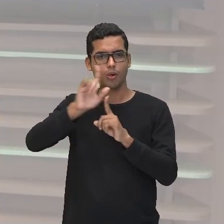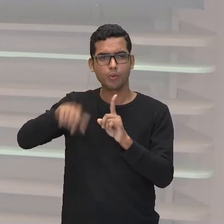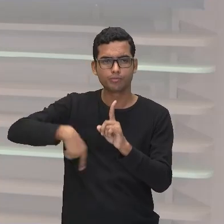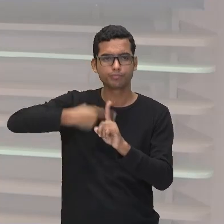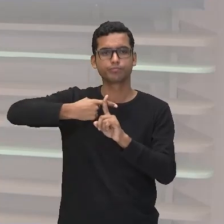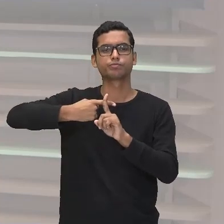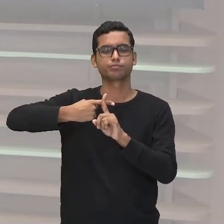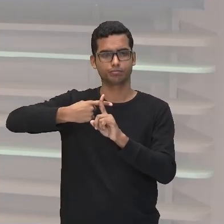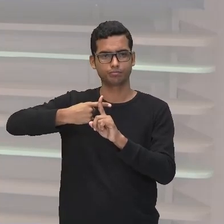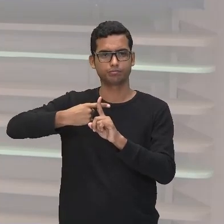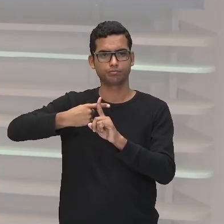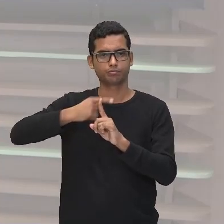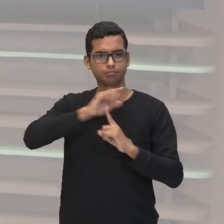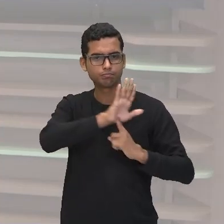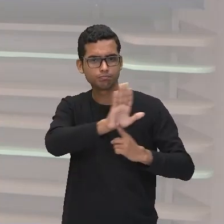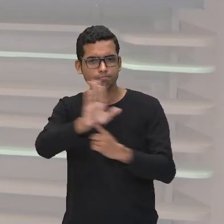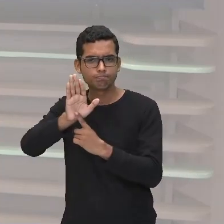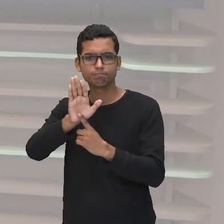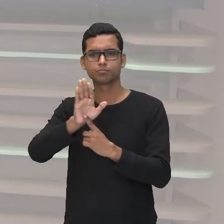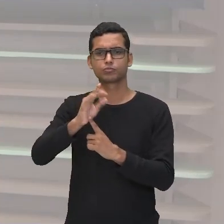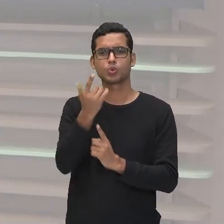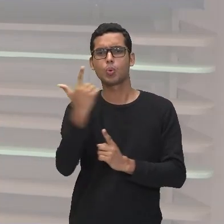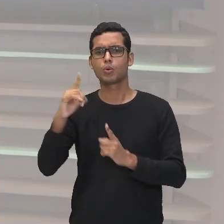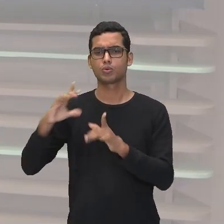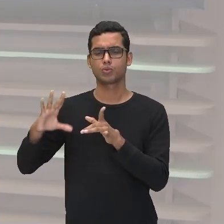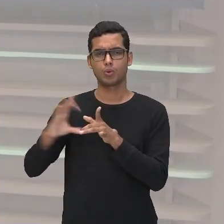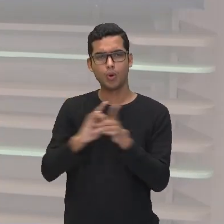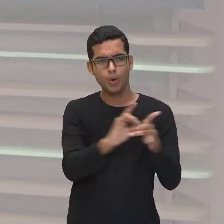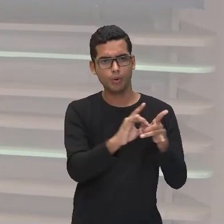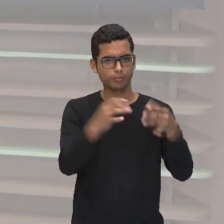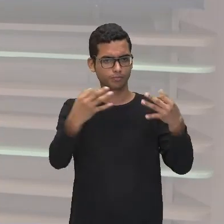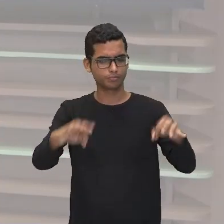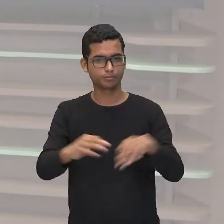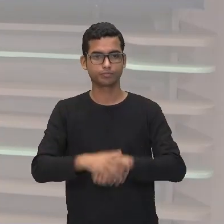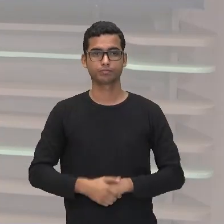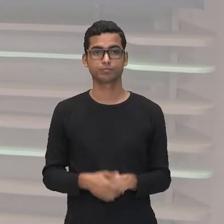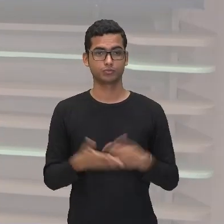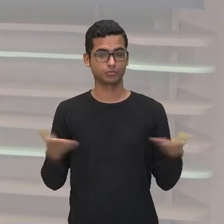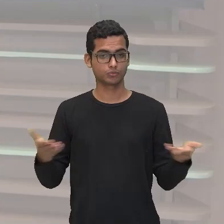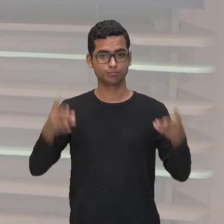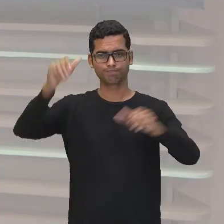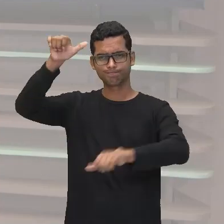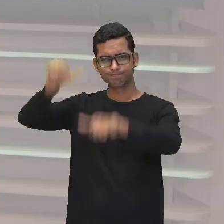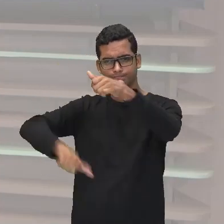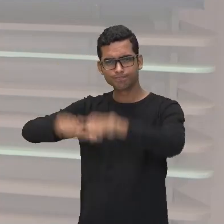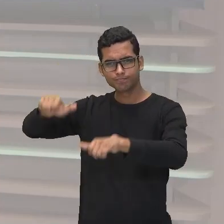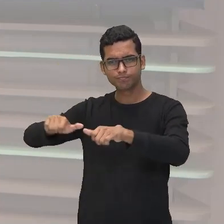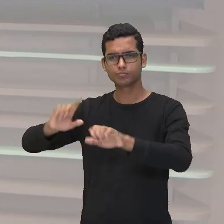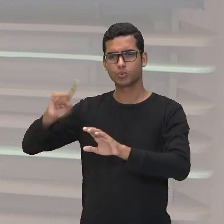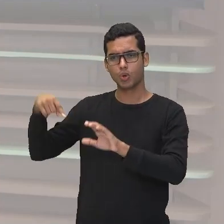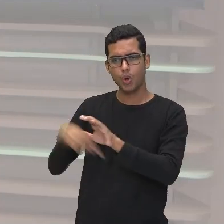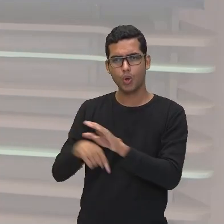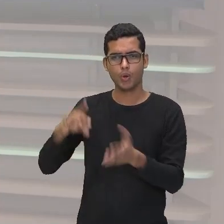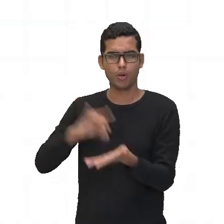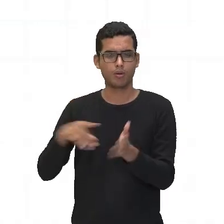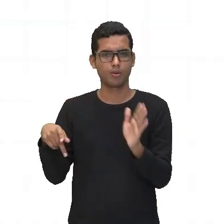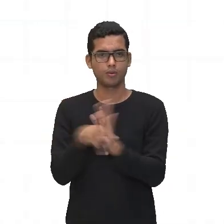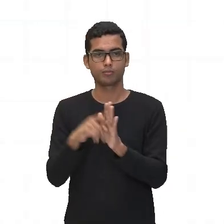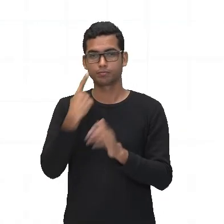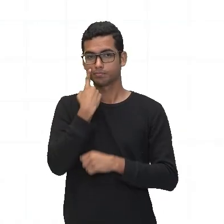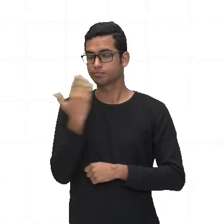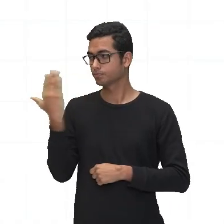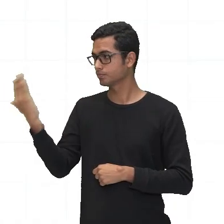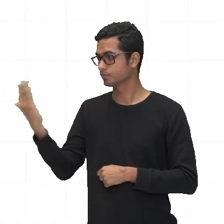acrescentando, transcendendo, dando outro sentido. Então, vamos fazer uma análise um pouco mais aprofundada aqui desse poema. Vamos